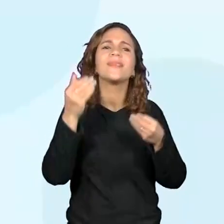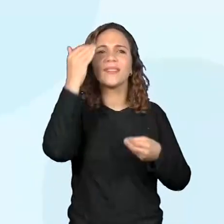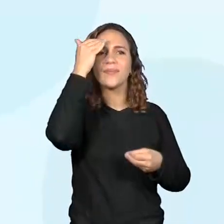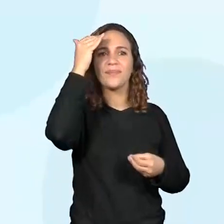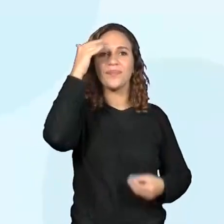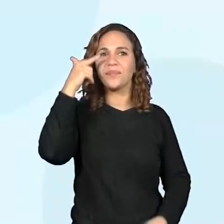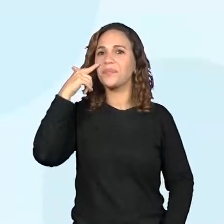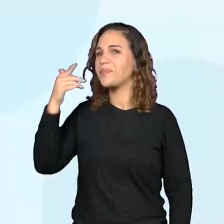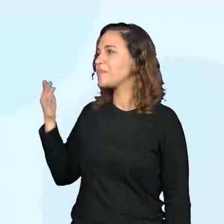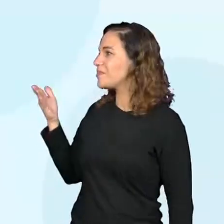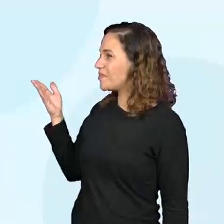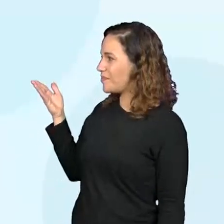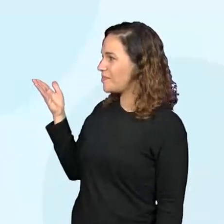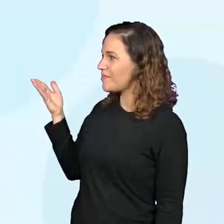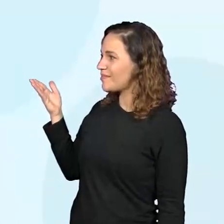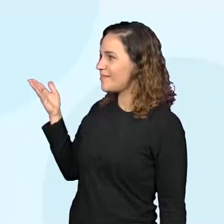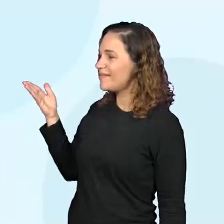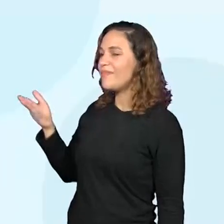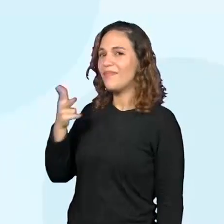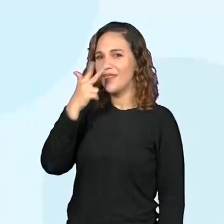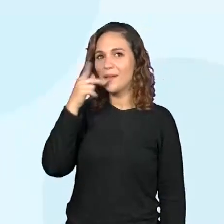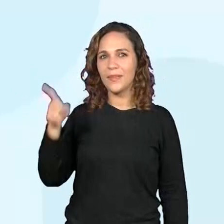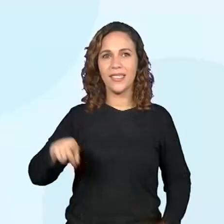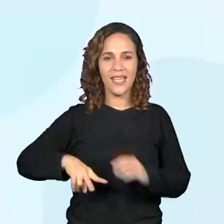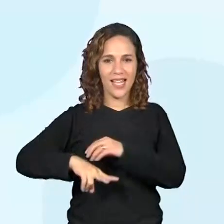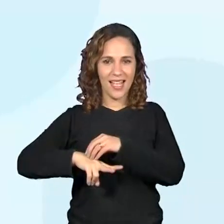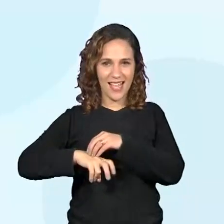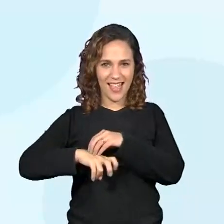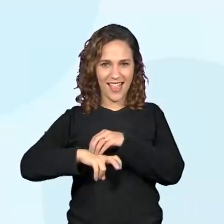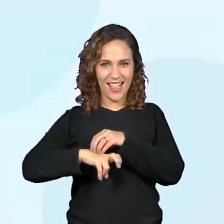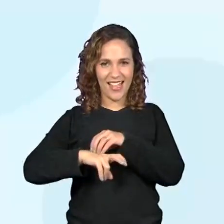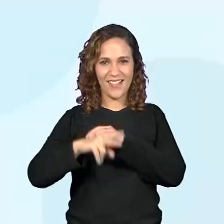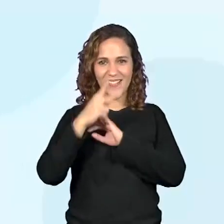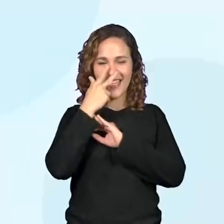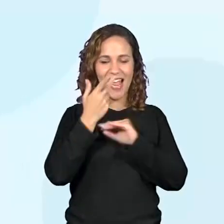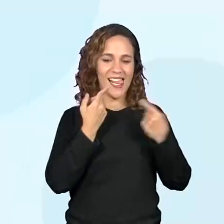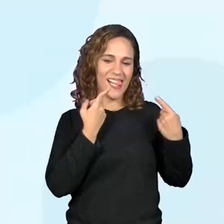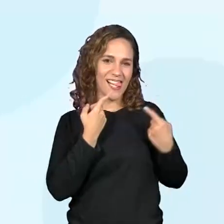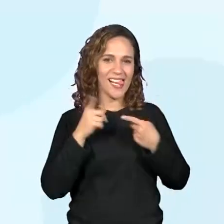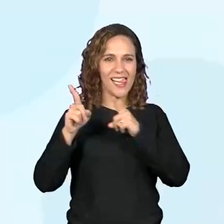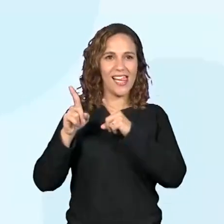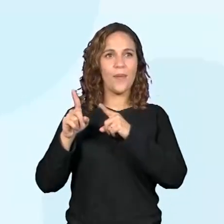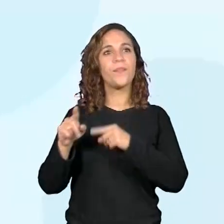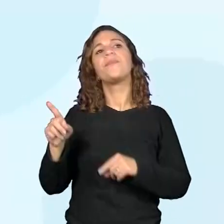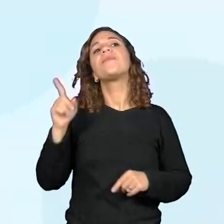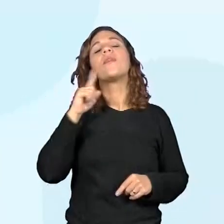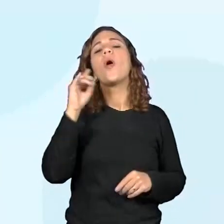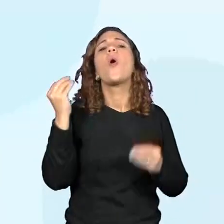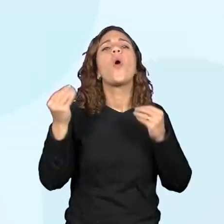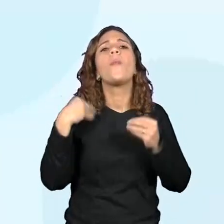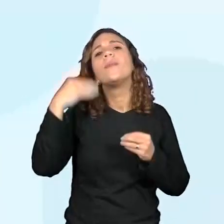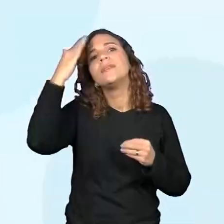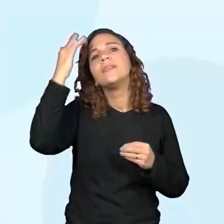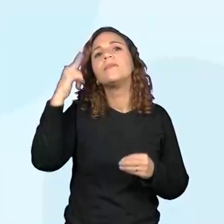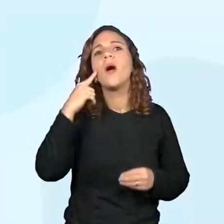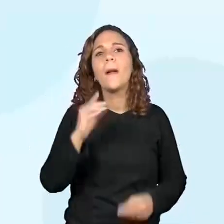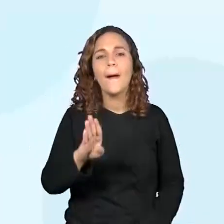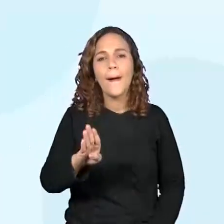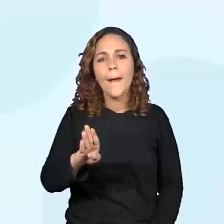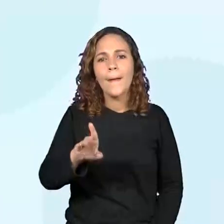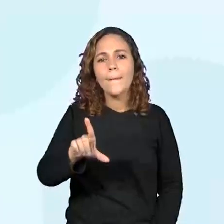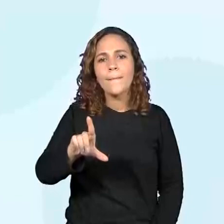nesse momento que ele pregou uma peça, ela saiu correndo. Aqui, ó, essa onomatopeia aqui. Bzz.